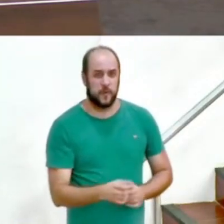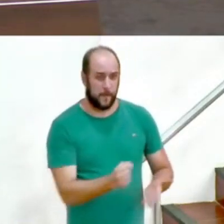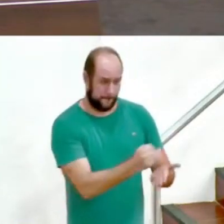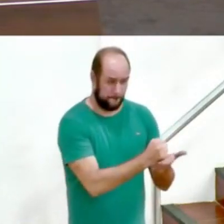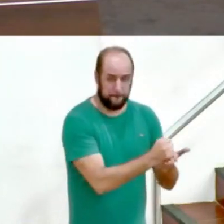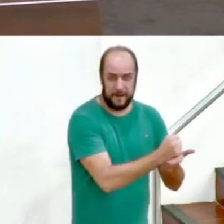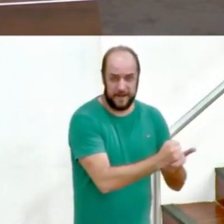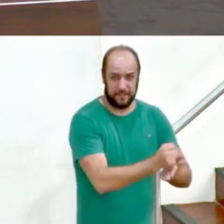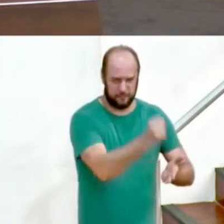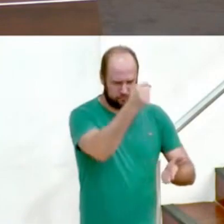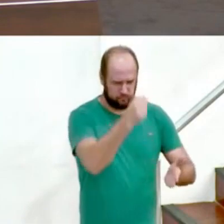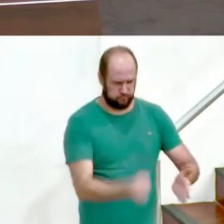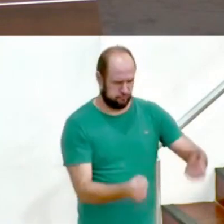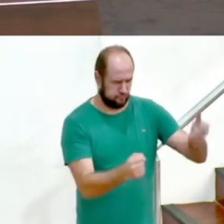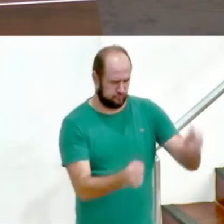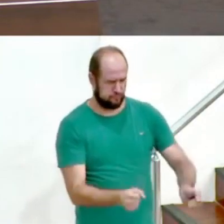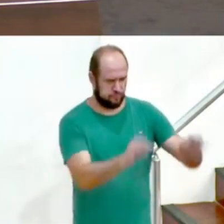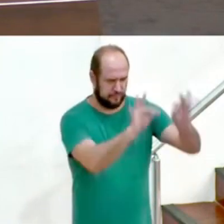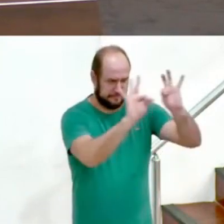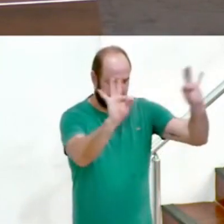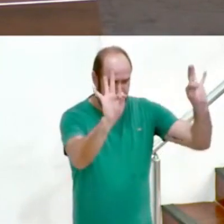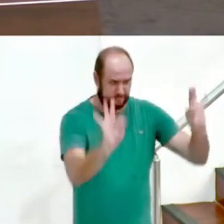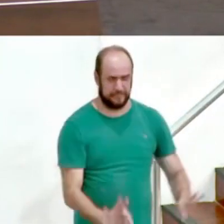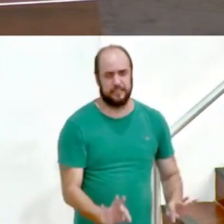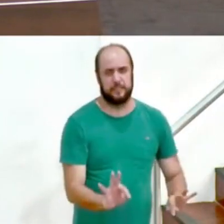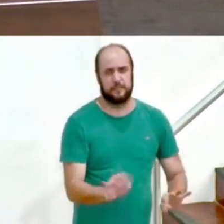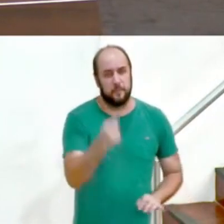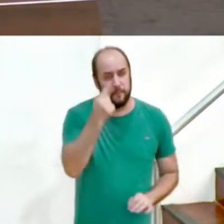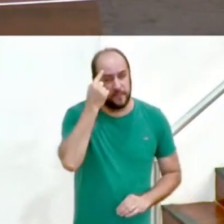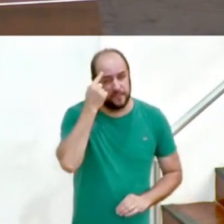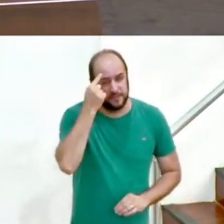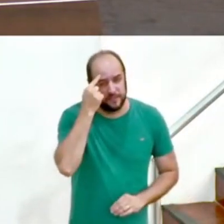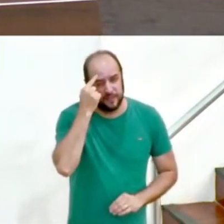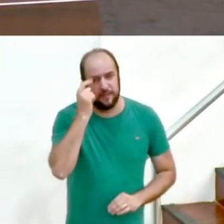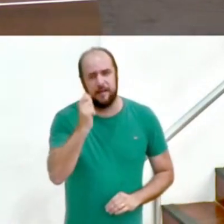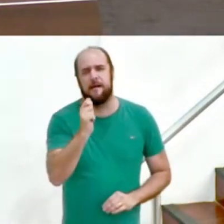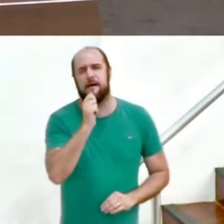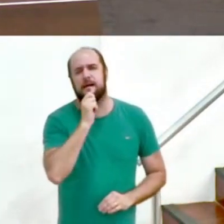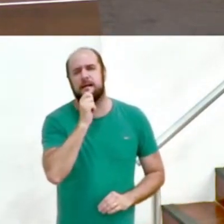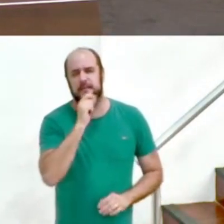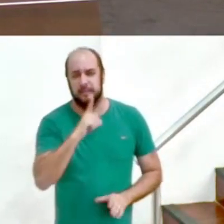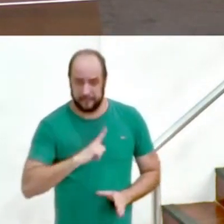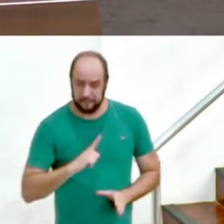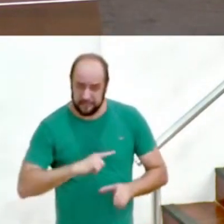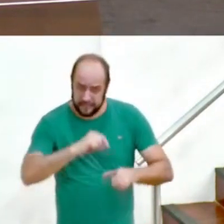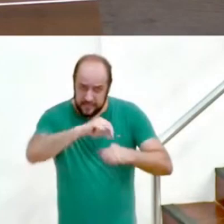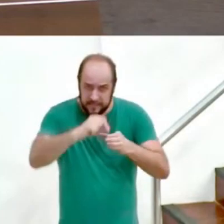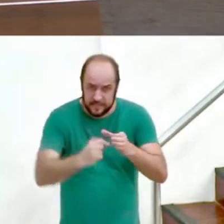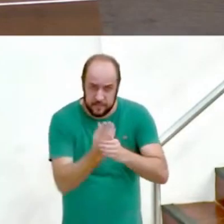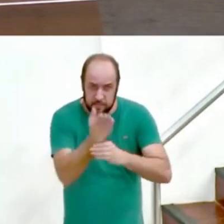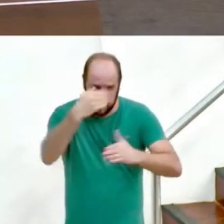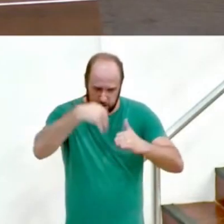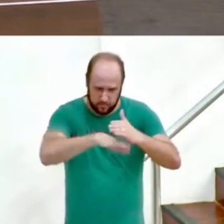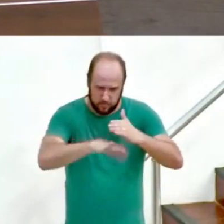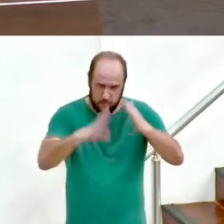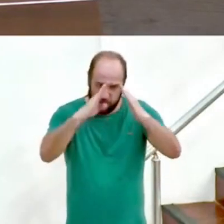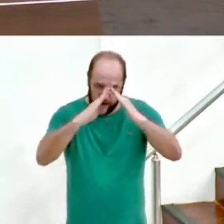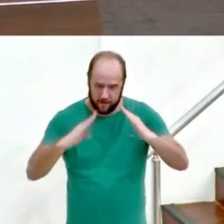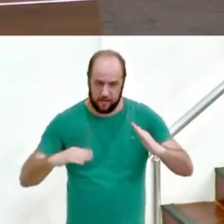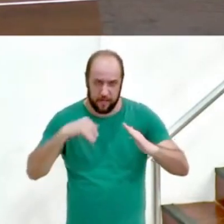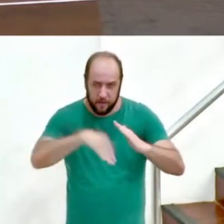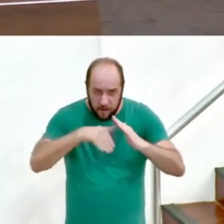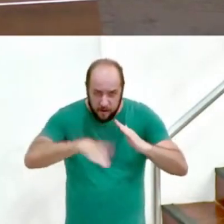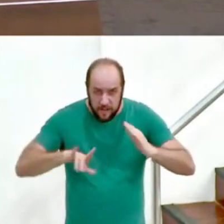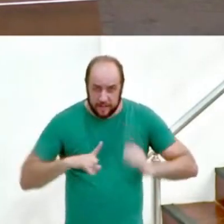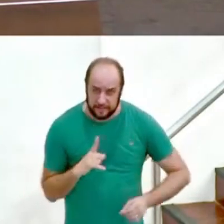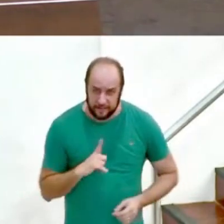templo do Senhor, considerem no seguinte: ainda há sementes no celeiro? Além disso,